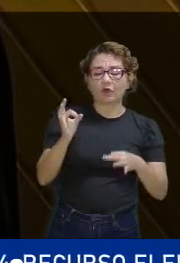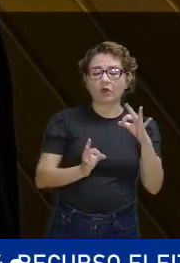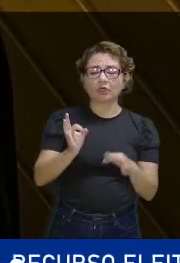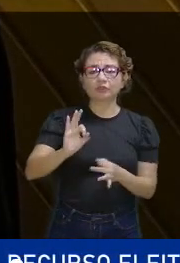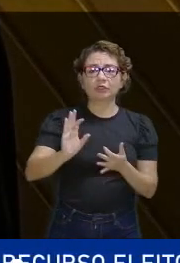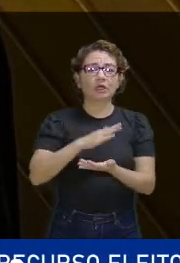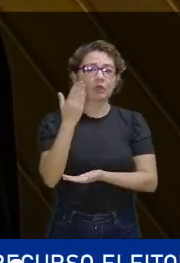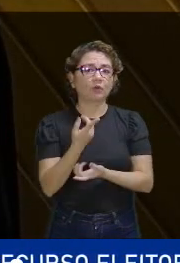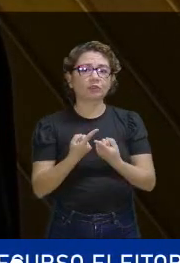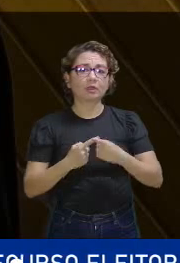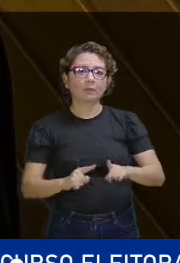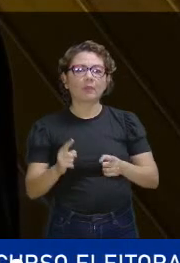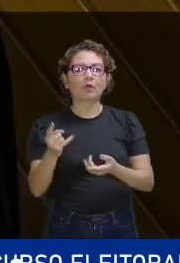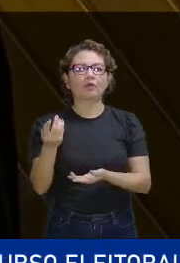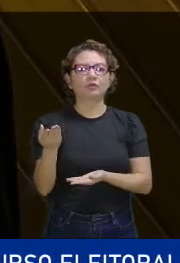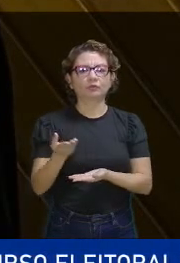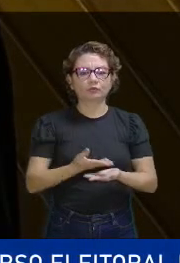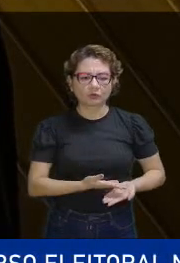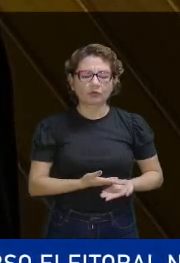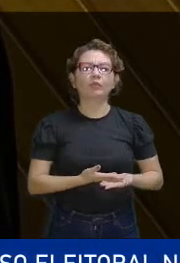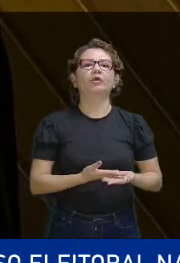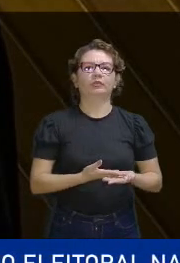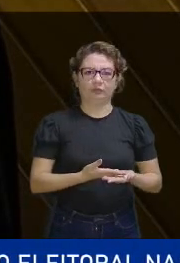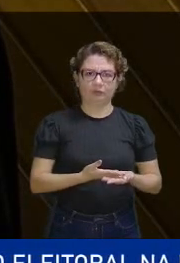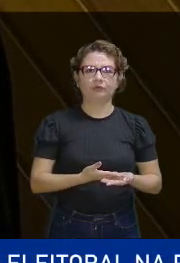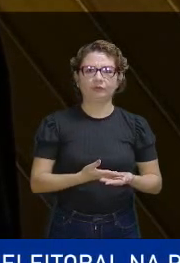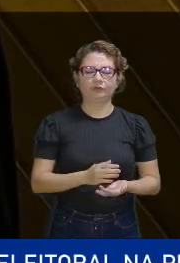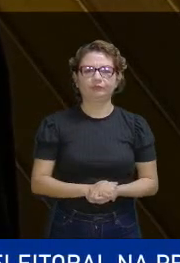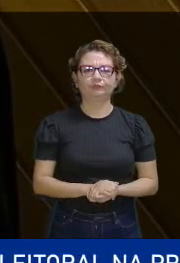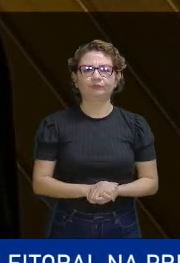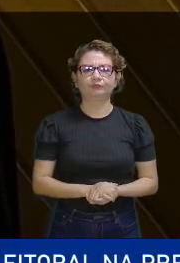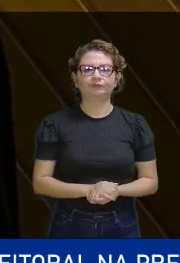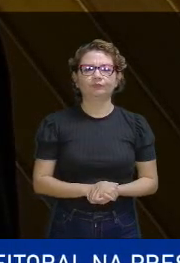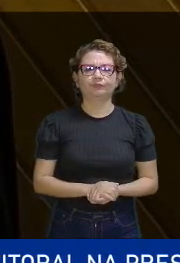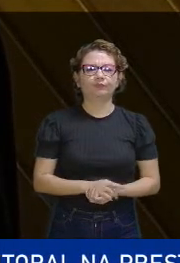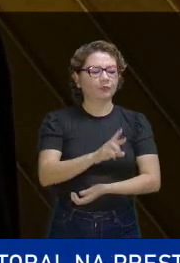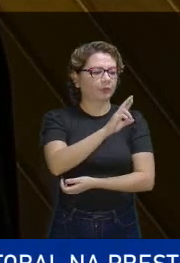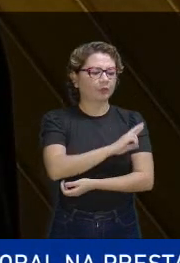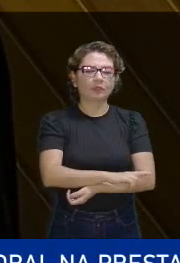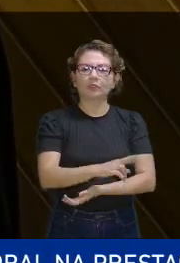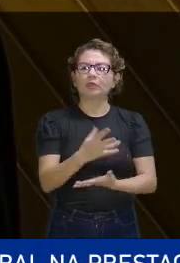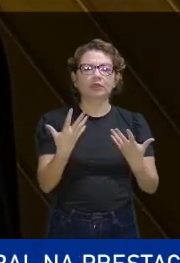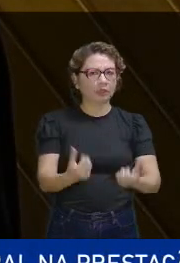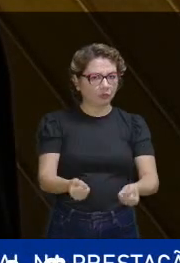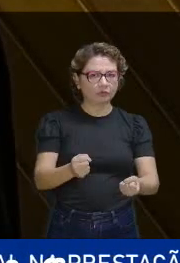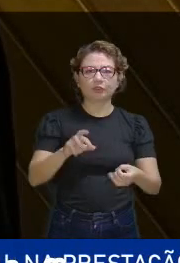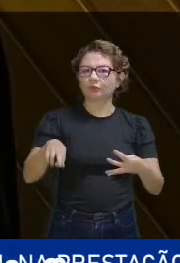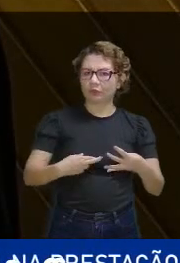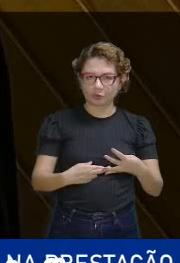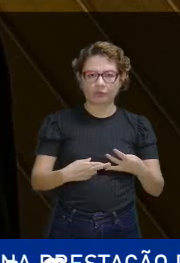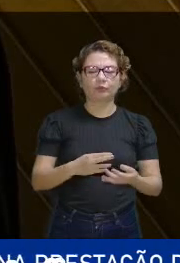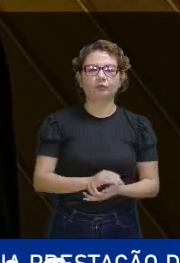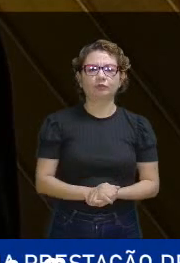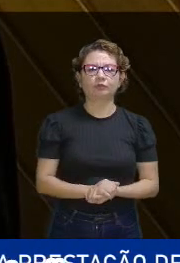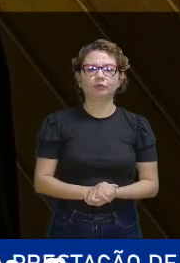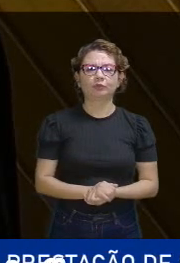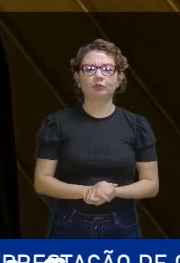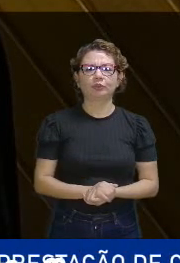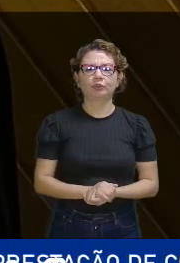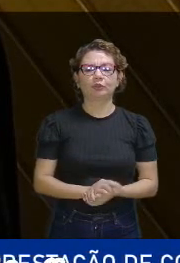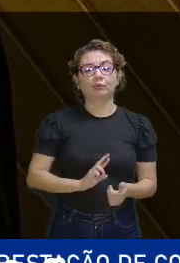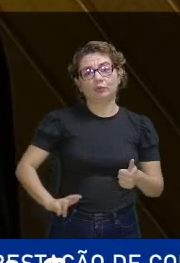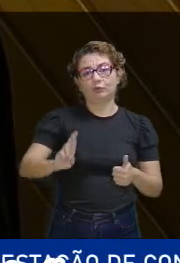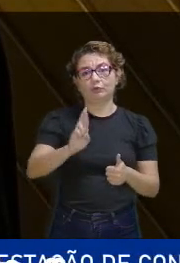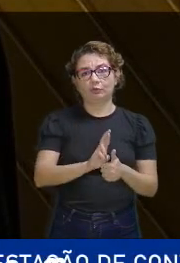as contas e apresentou os documentos de forma intempestiva. Opinou pelo desprovimento do recurso. A Procuradoria Regional